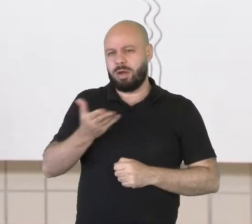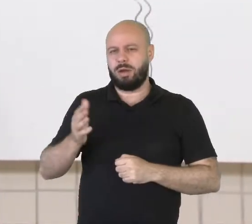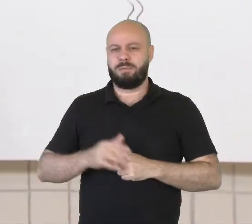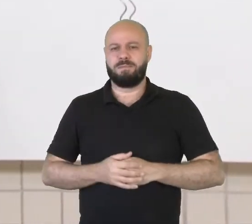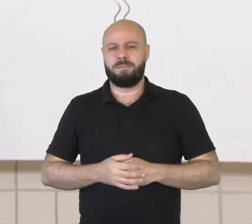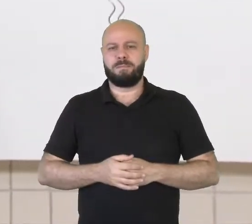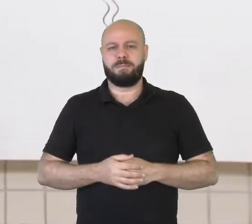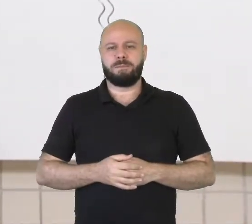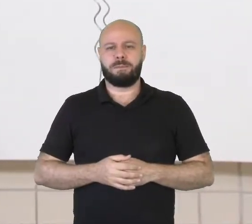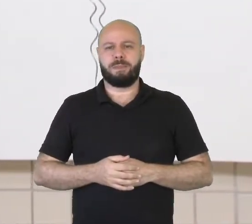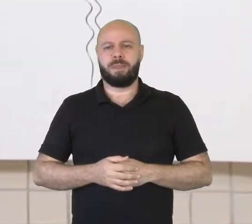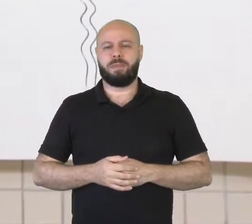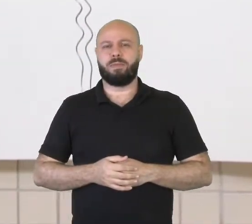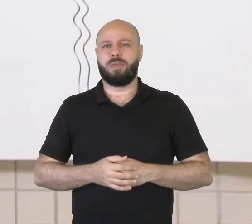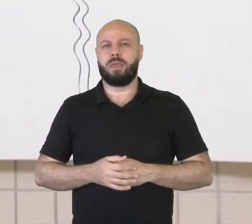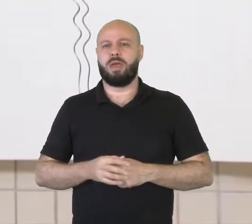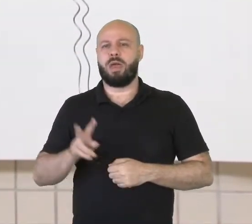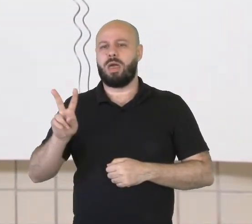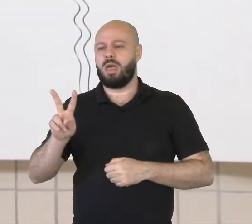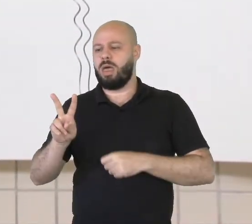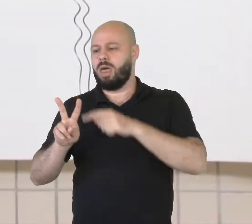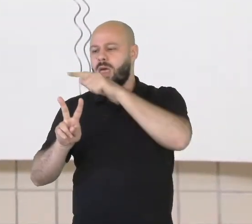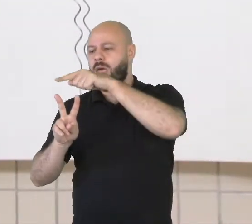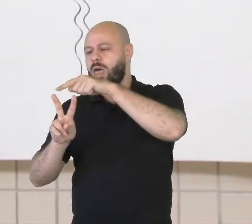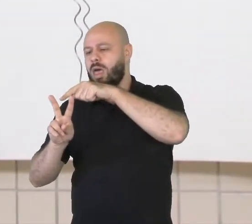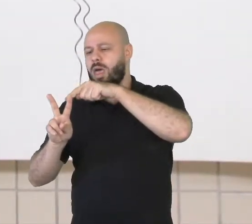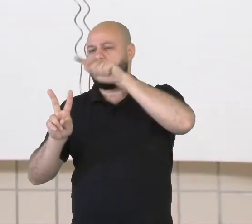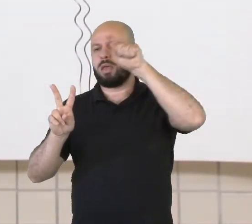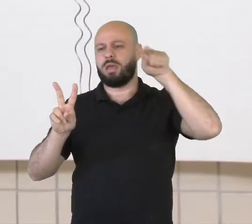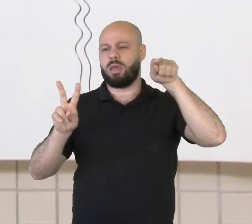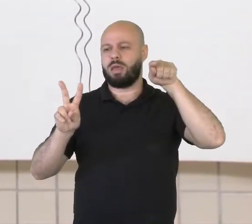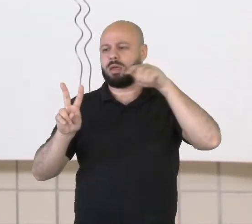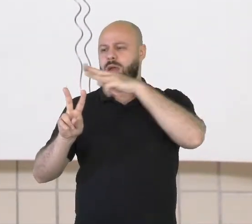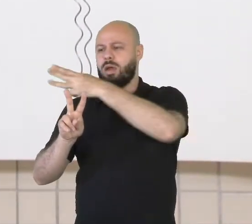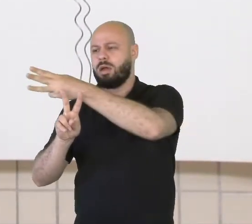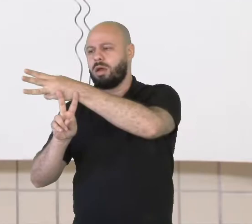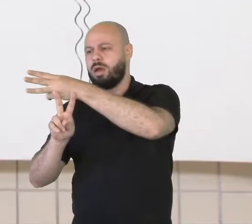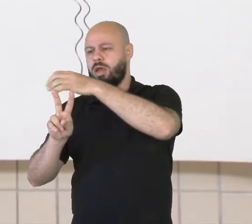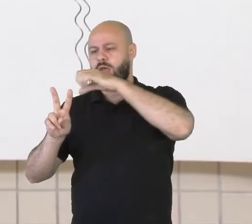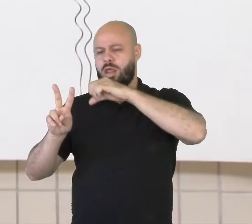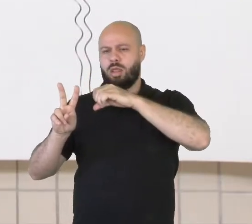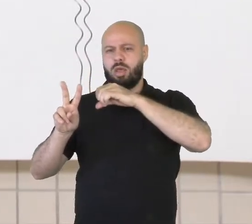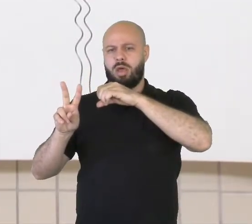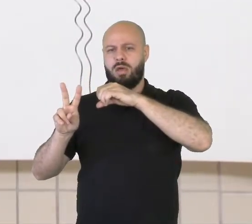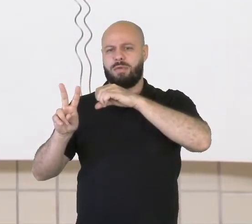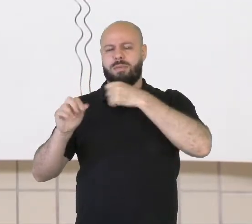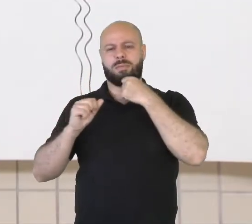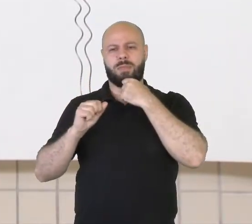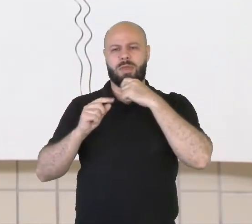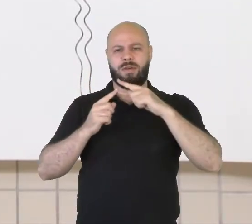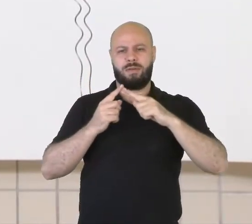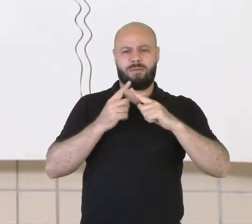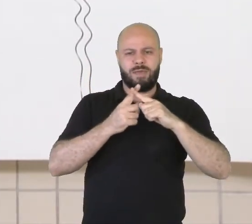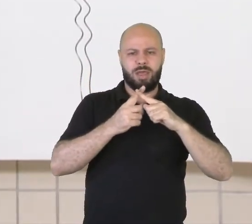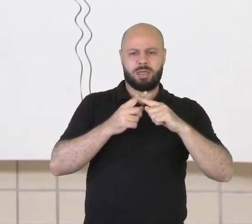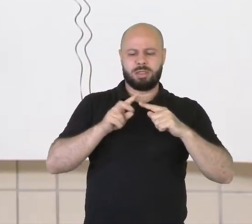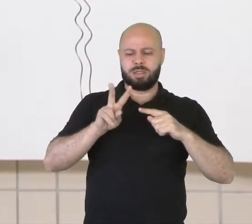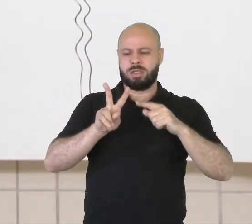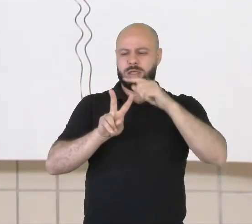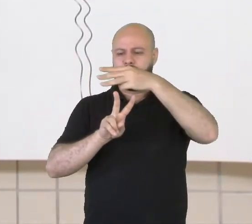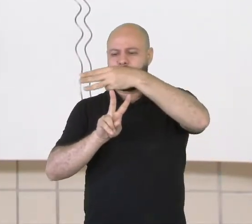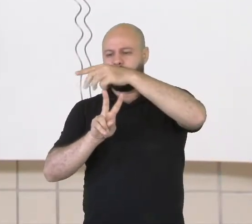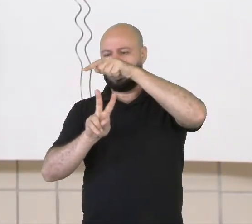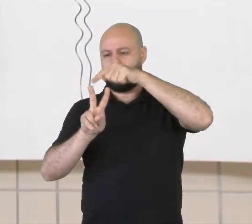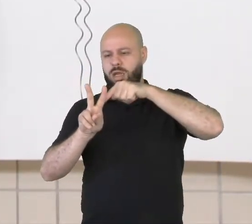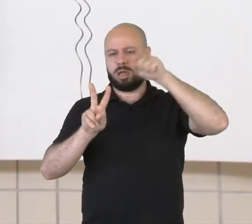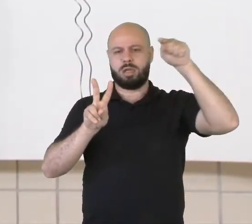Bom, raiz terça de 9 vezes raiz terça de 3. Observe o seguinte, as raízes são as mesmas, então eu